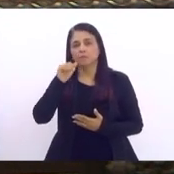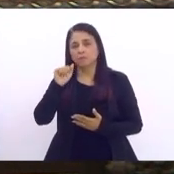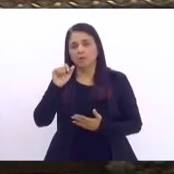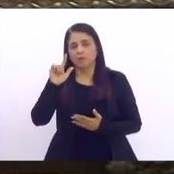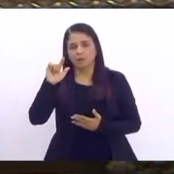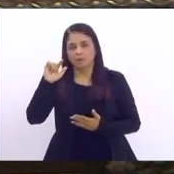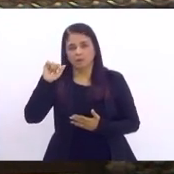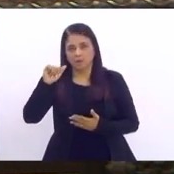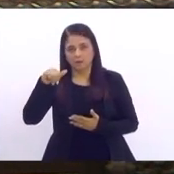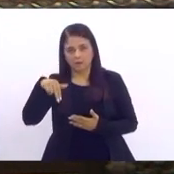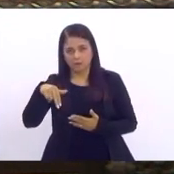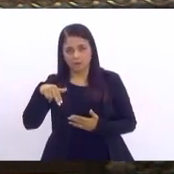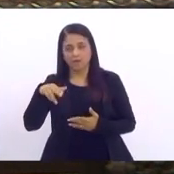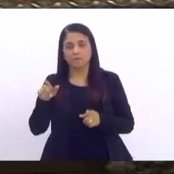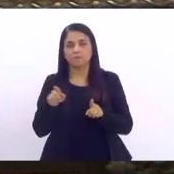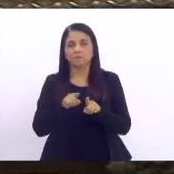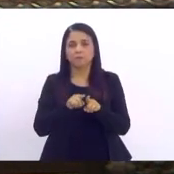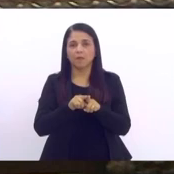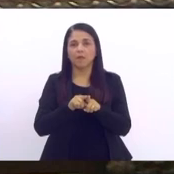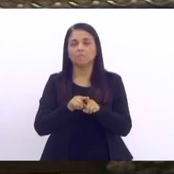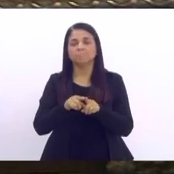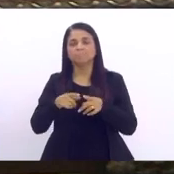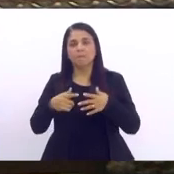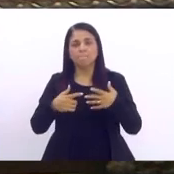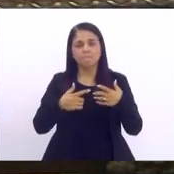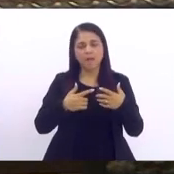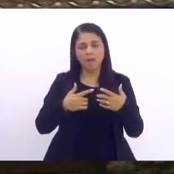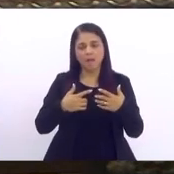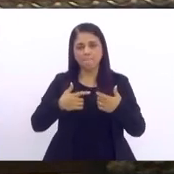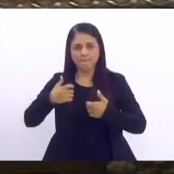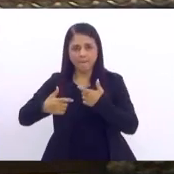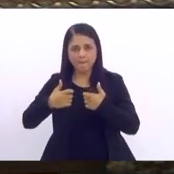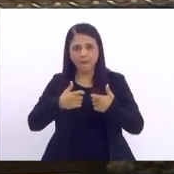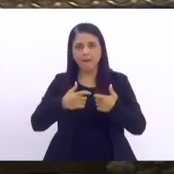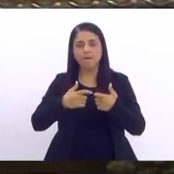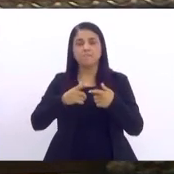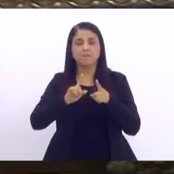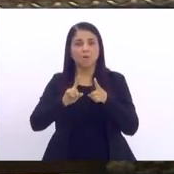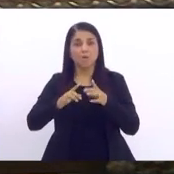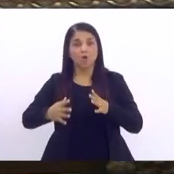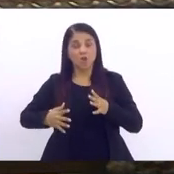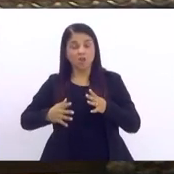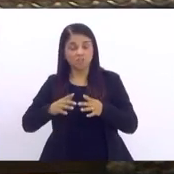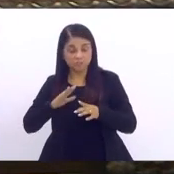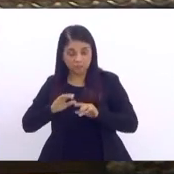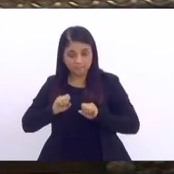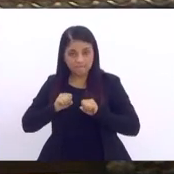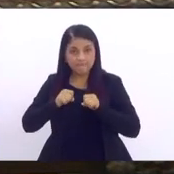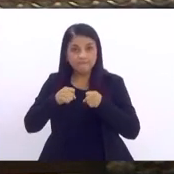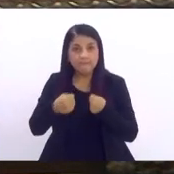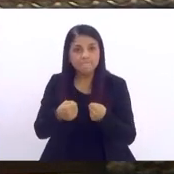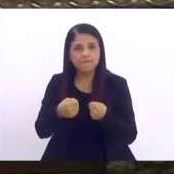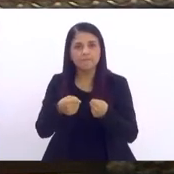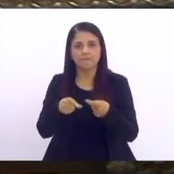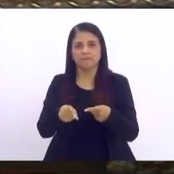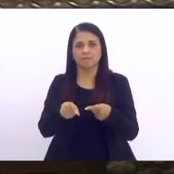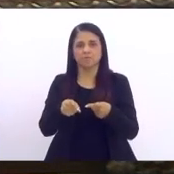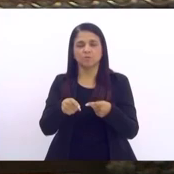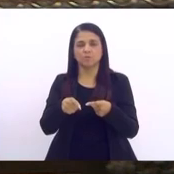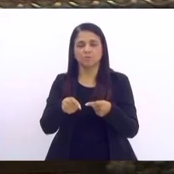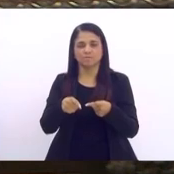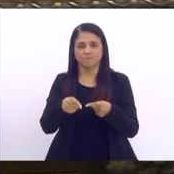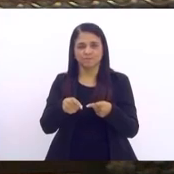do bem contra o mal. E nós sempre falávamos que o bem sempre vence o mal. Agradecer, presidente, a